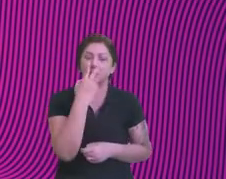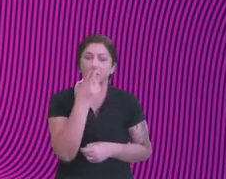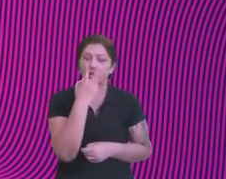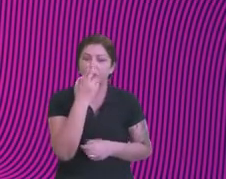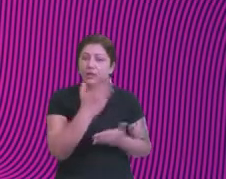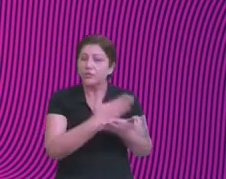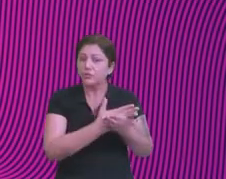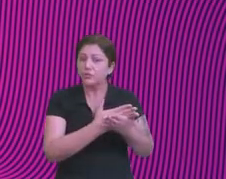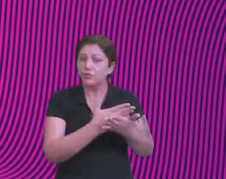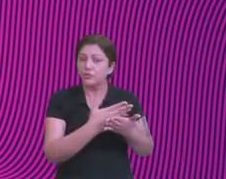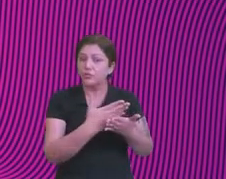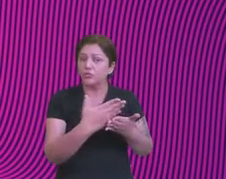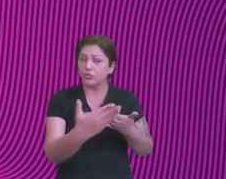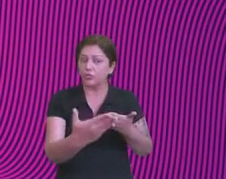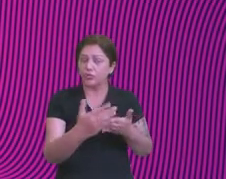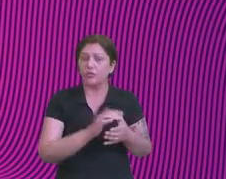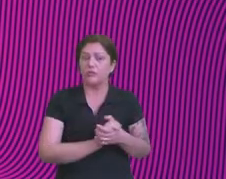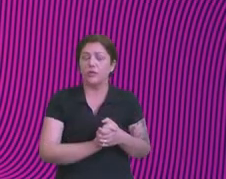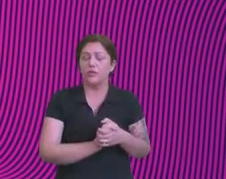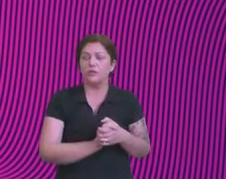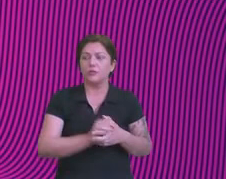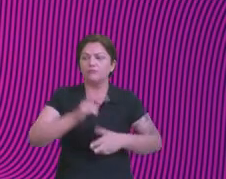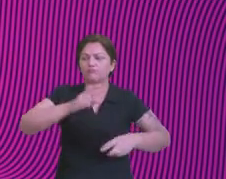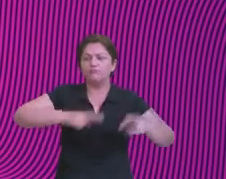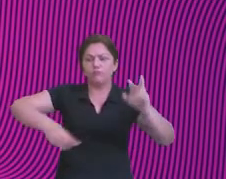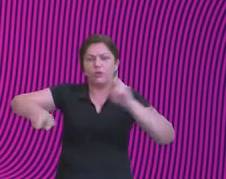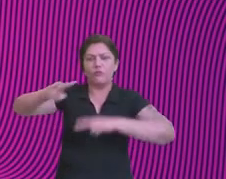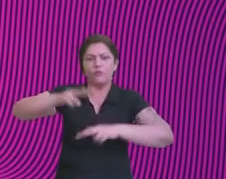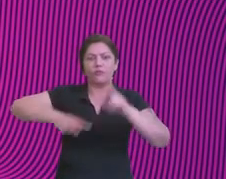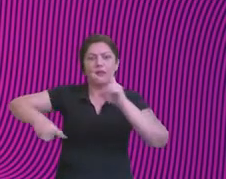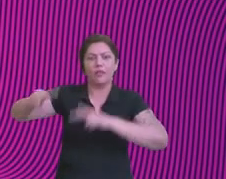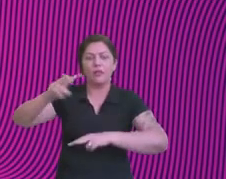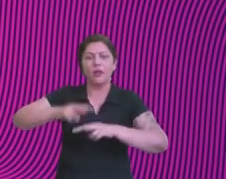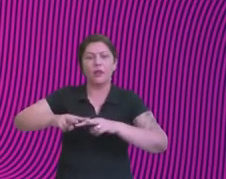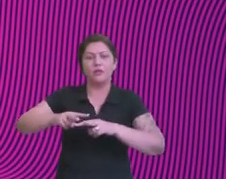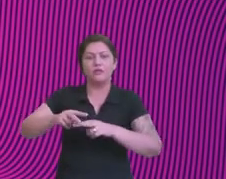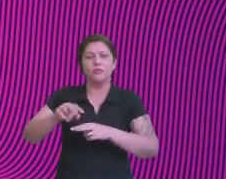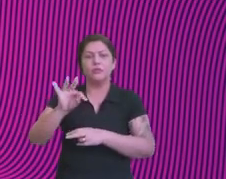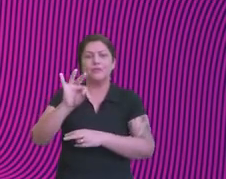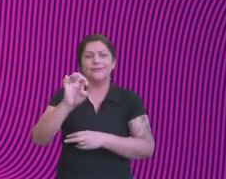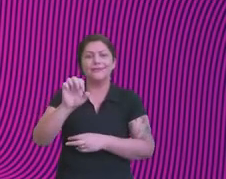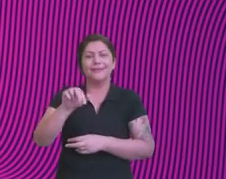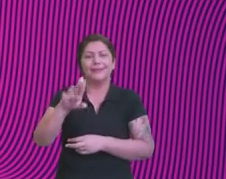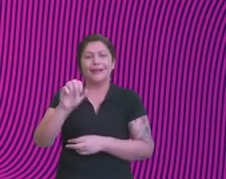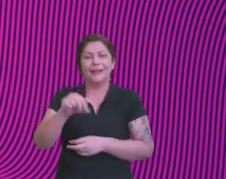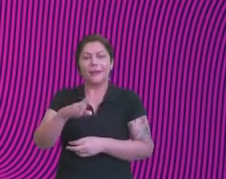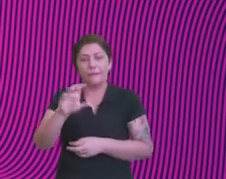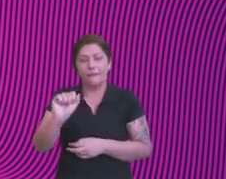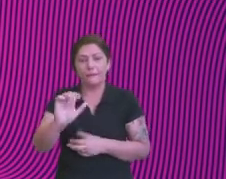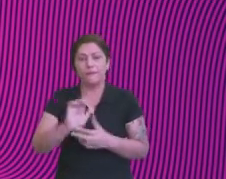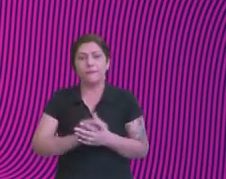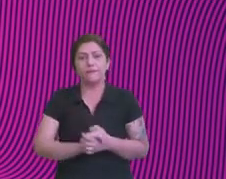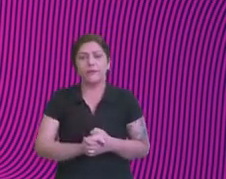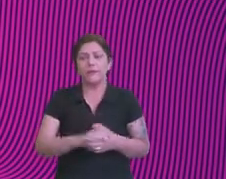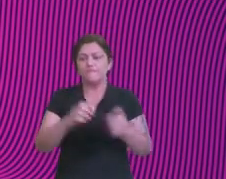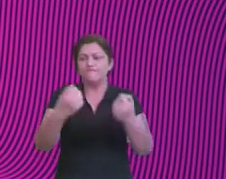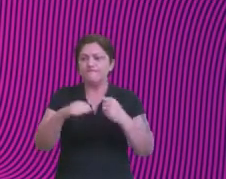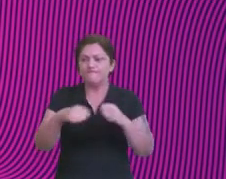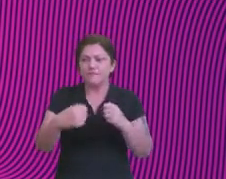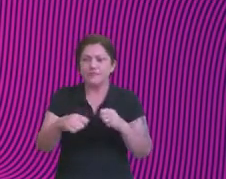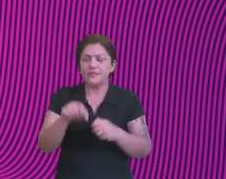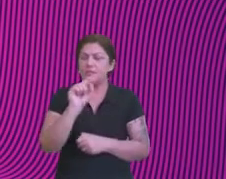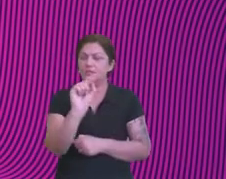jeito que estava sendo avaliado terapia de conversão, se também deveria, nesse